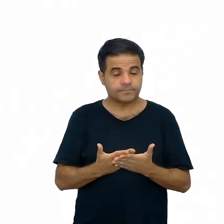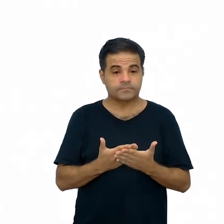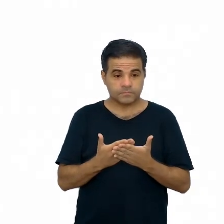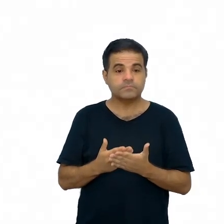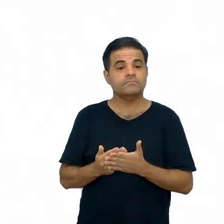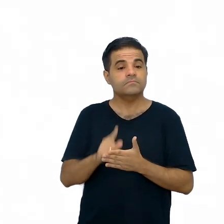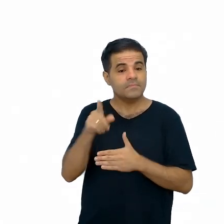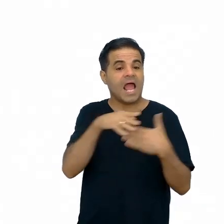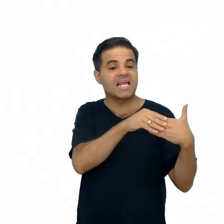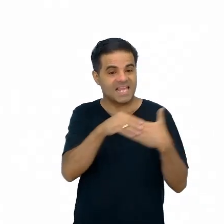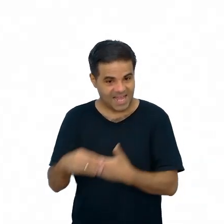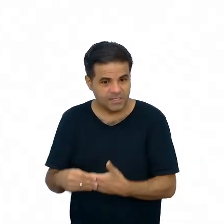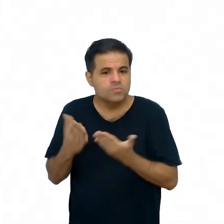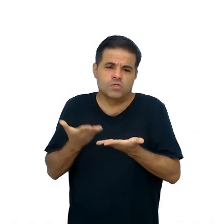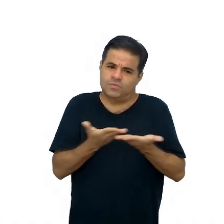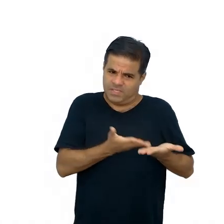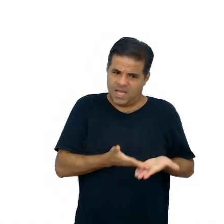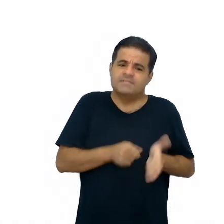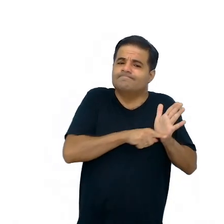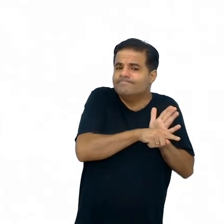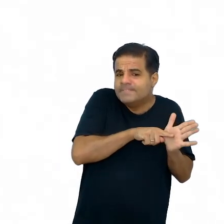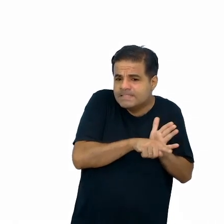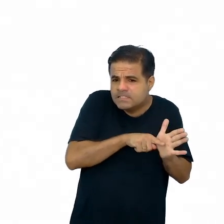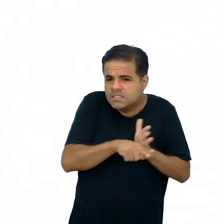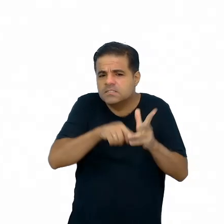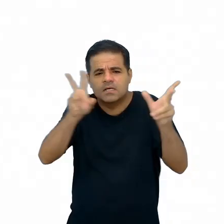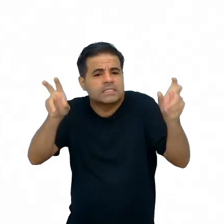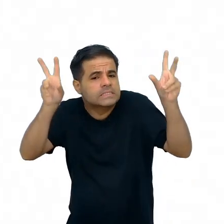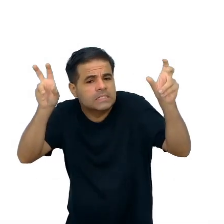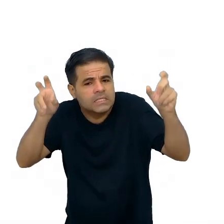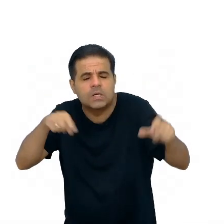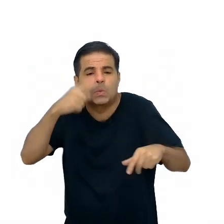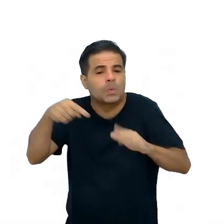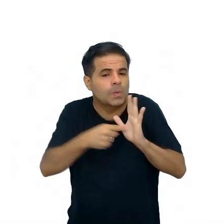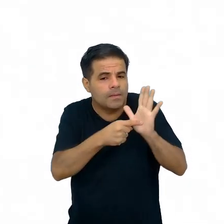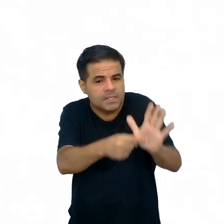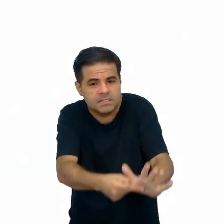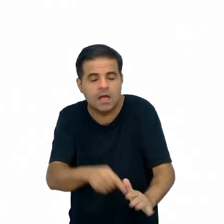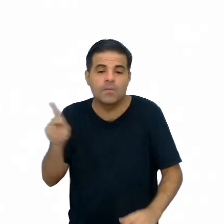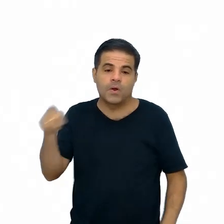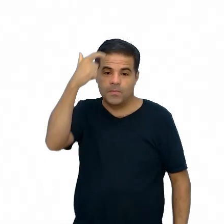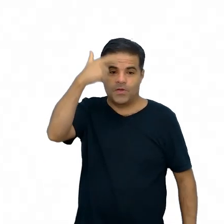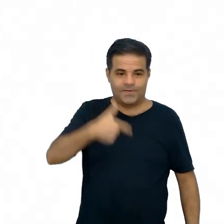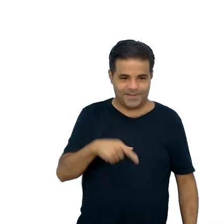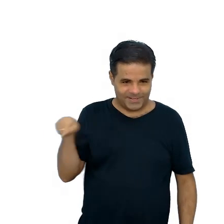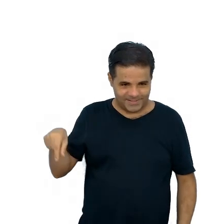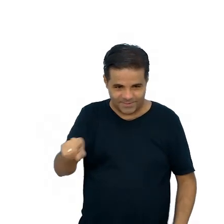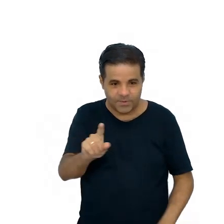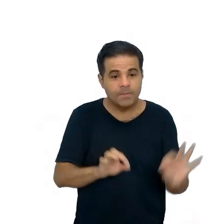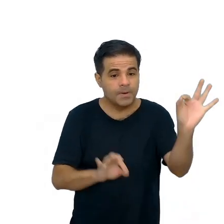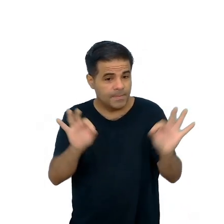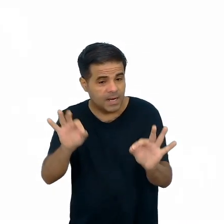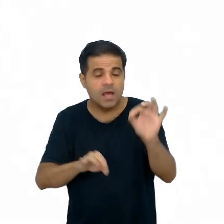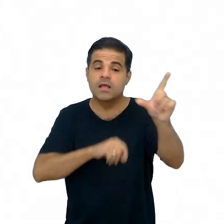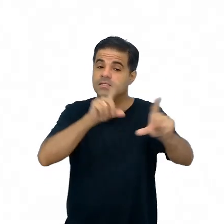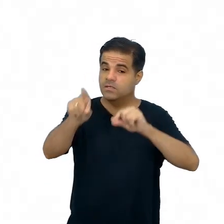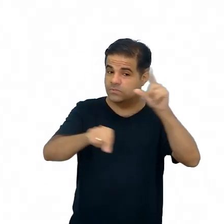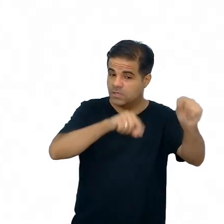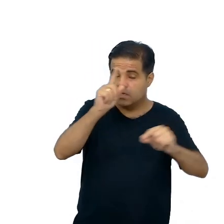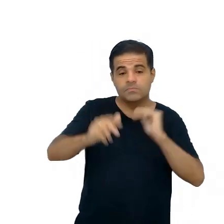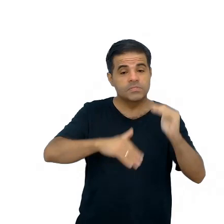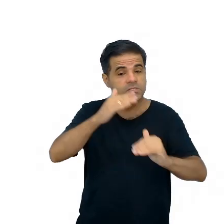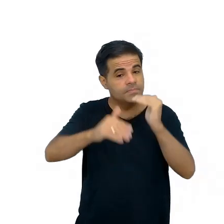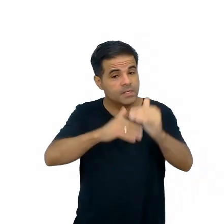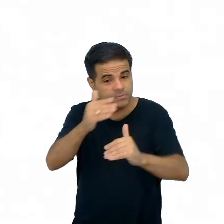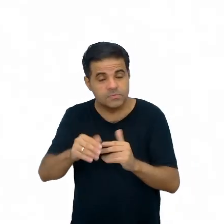Na guiada, os estudantes investigam a questão apresentada pelo professor, construindo e selecionando